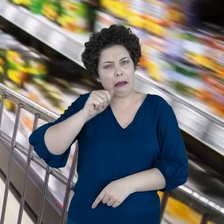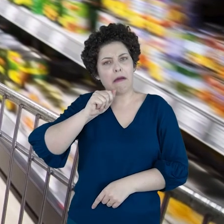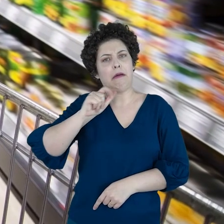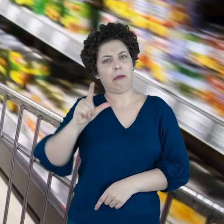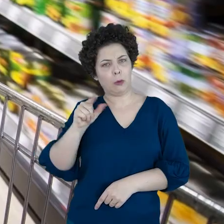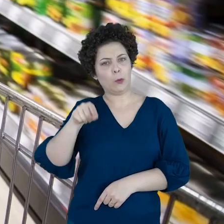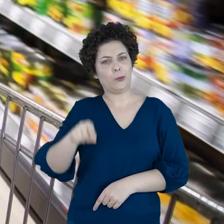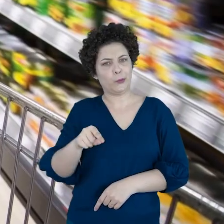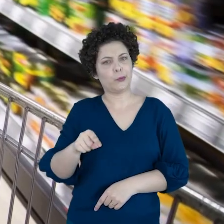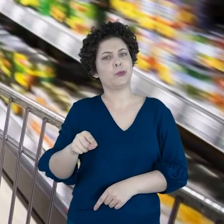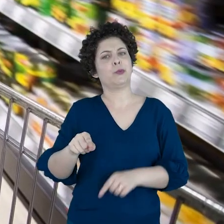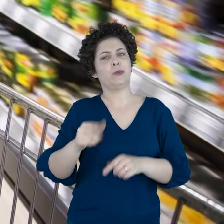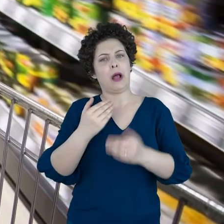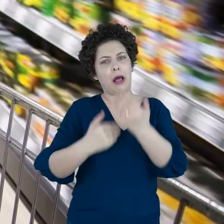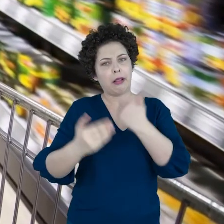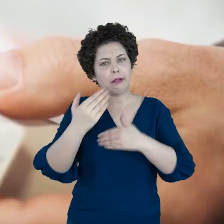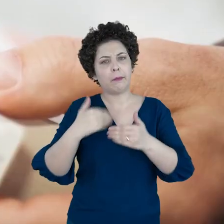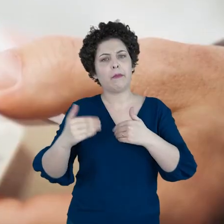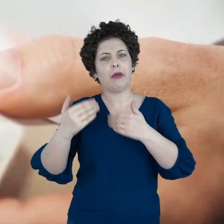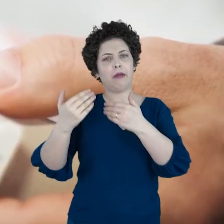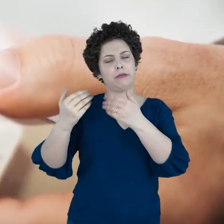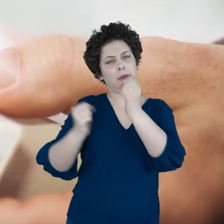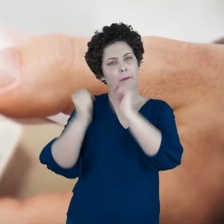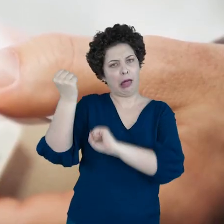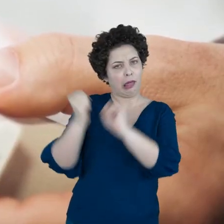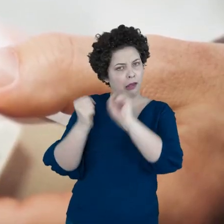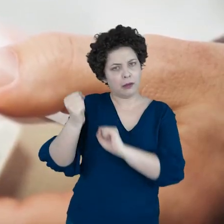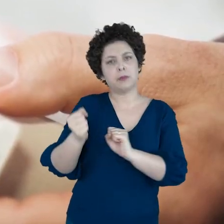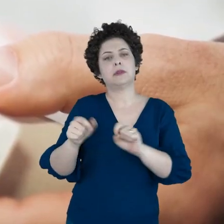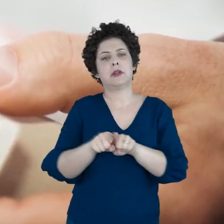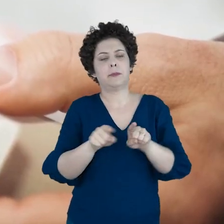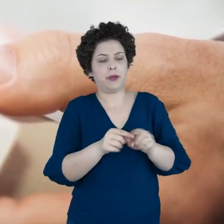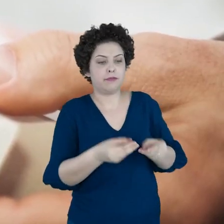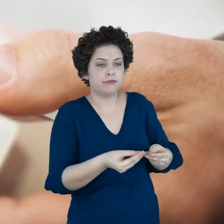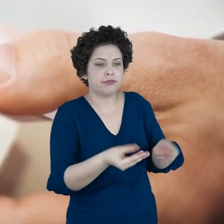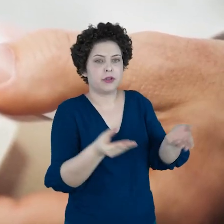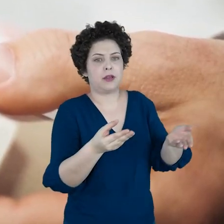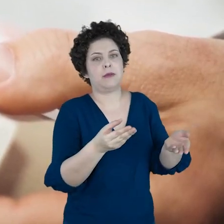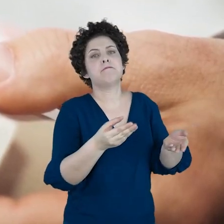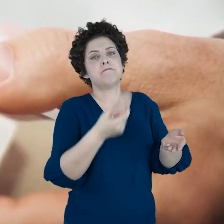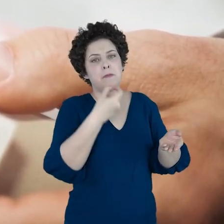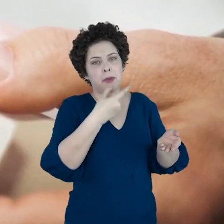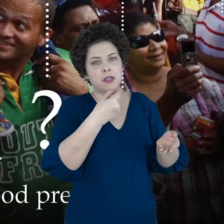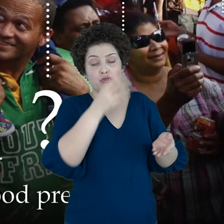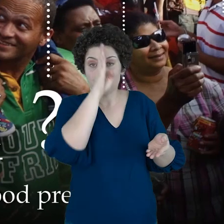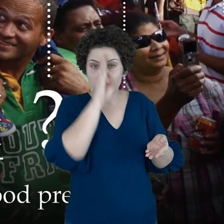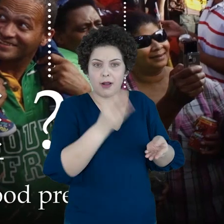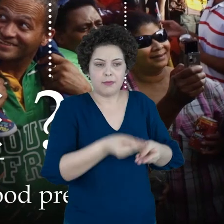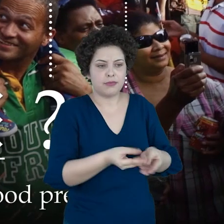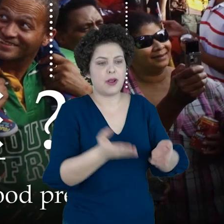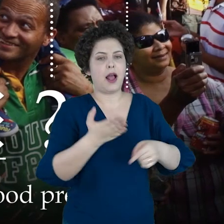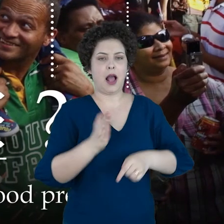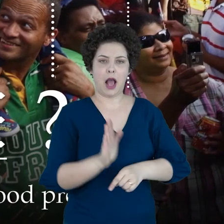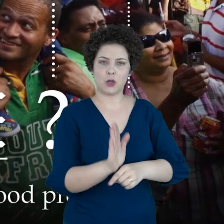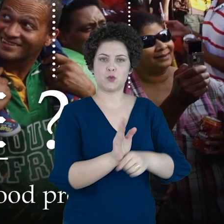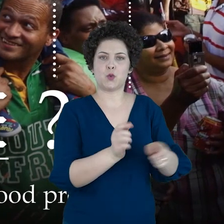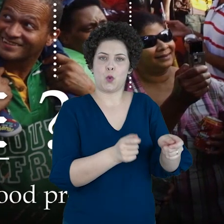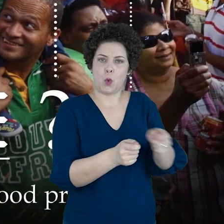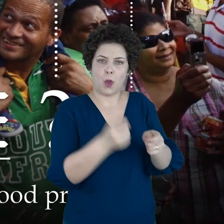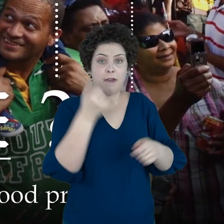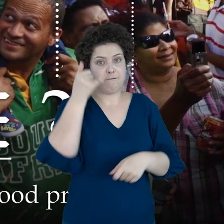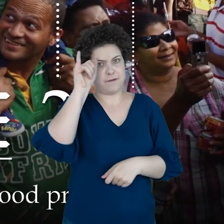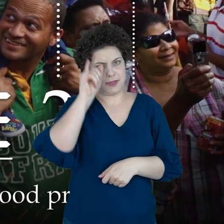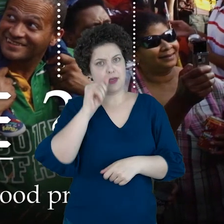em alimentos processados e disponibilização de medicamentos gratuitos podem ajudar a controlar